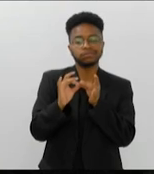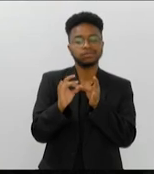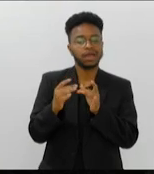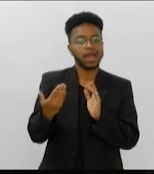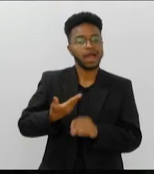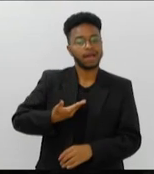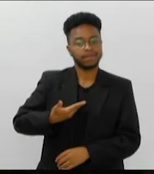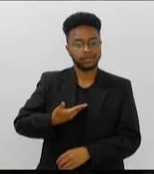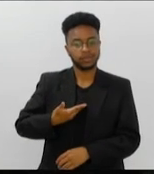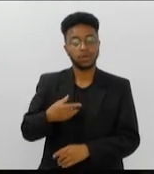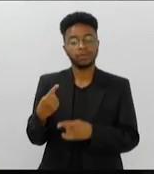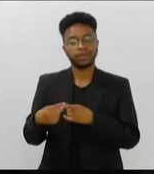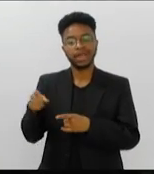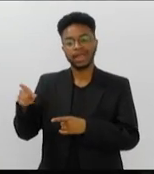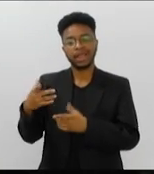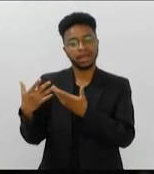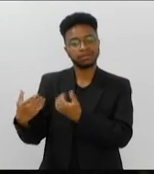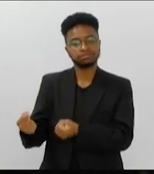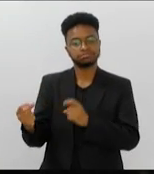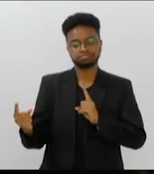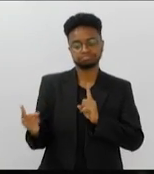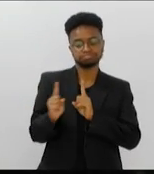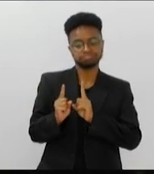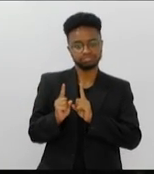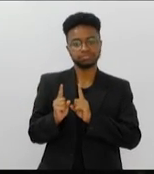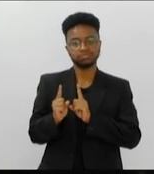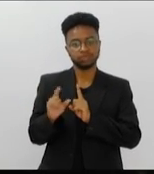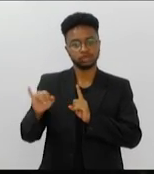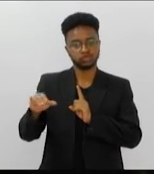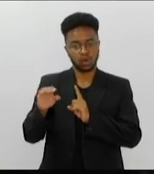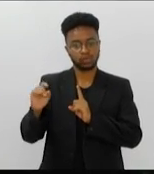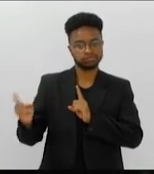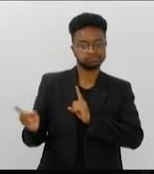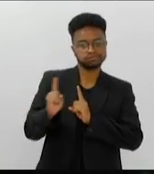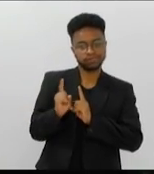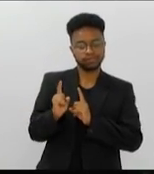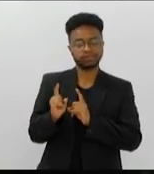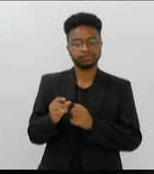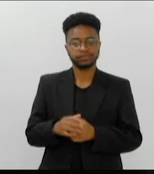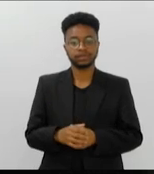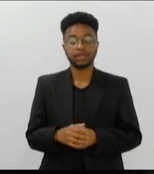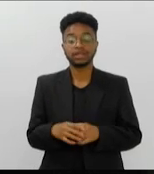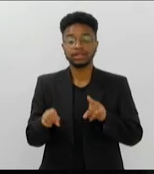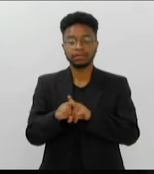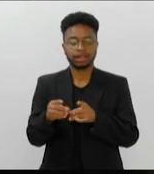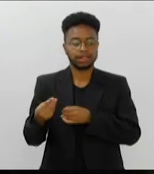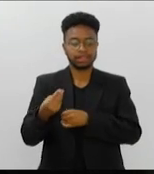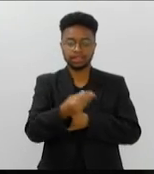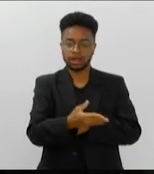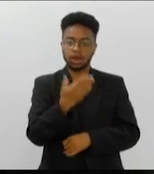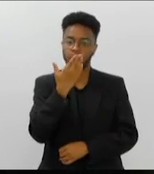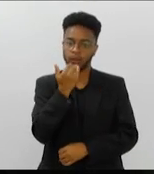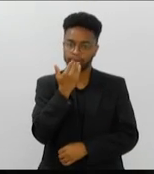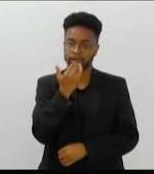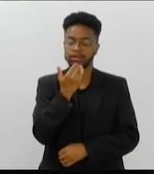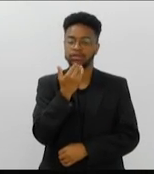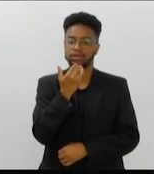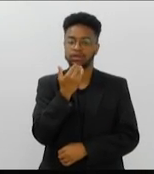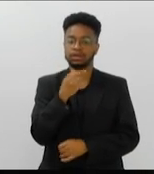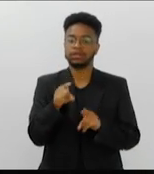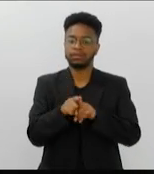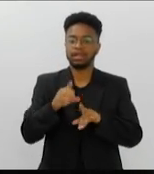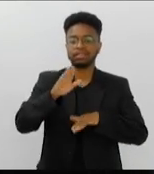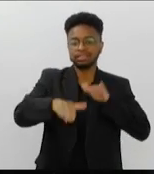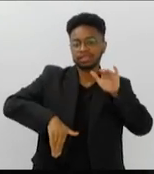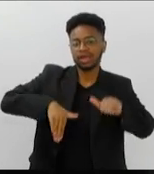pinguim aceitava a aproximação, não é, do seu João. O seu João alimentava o pinguim, nadava